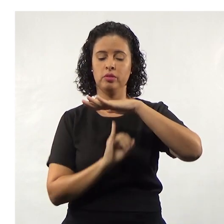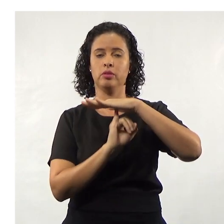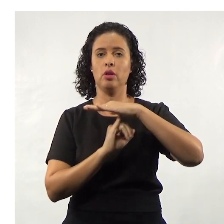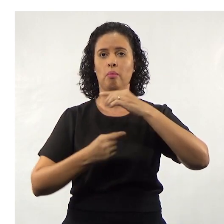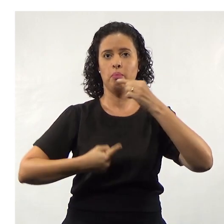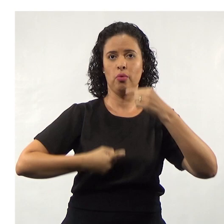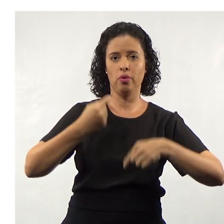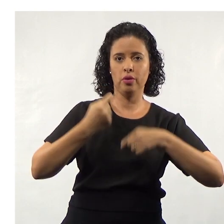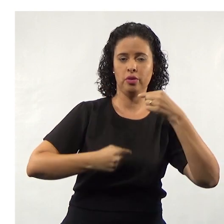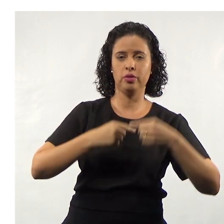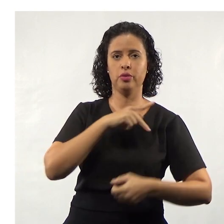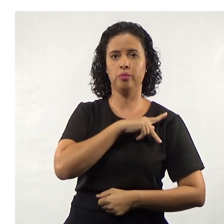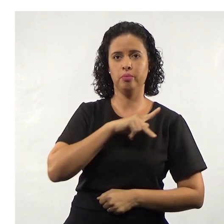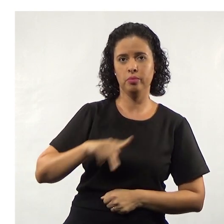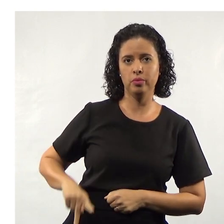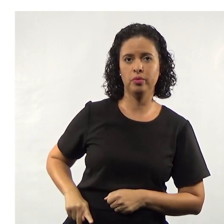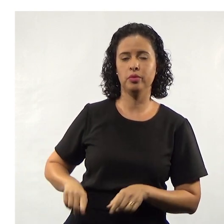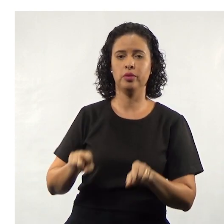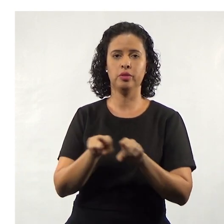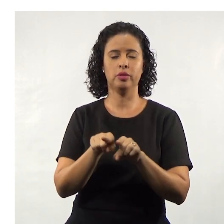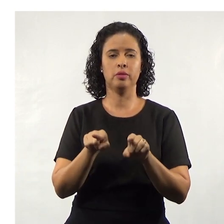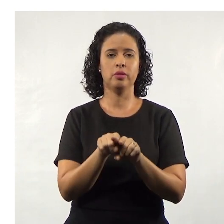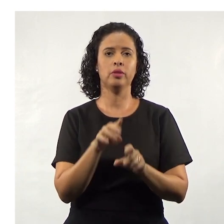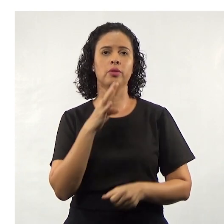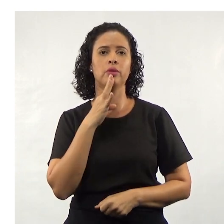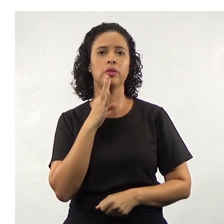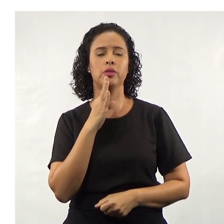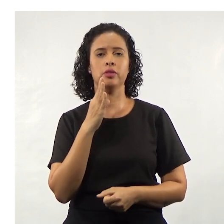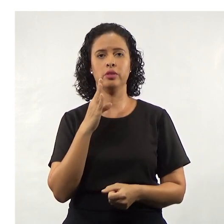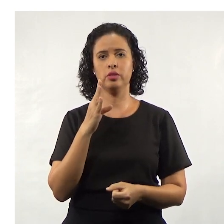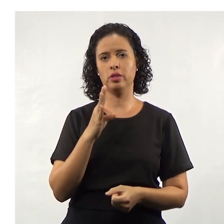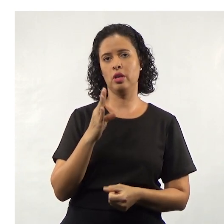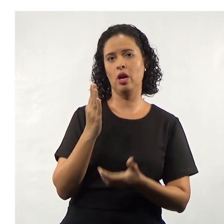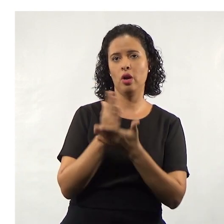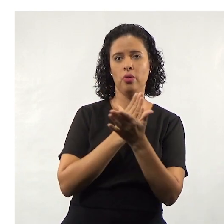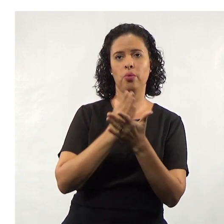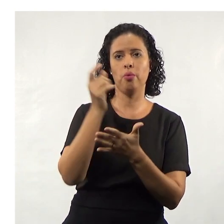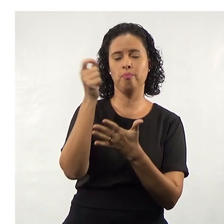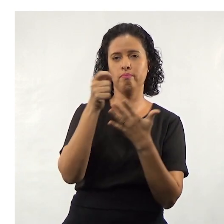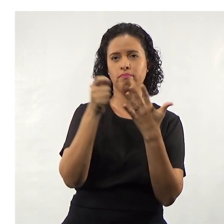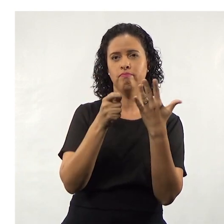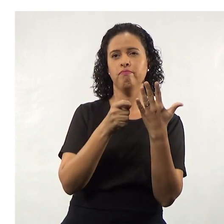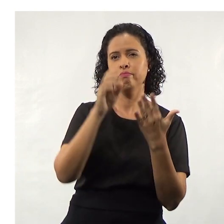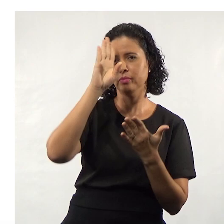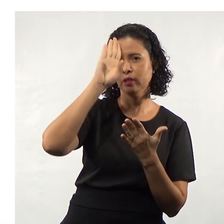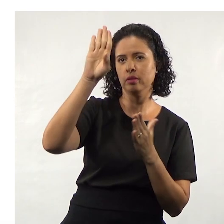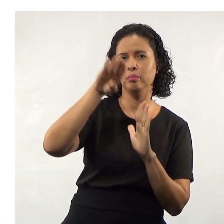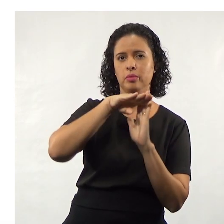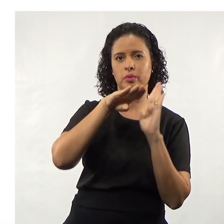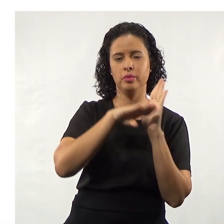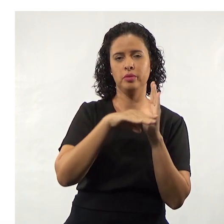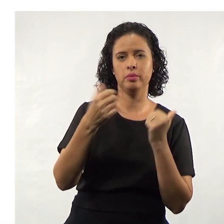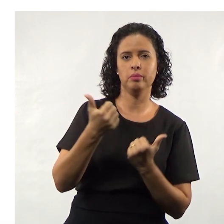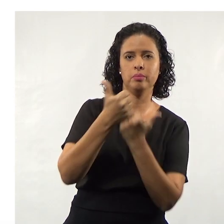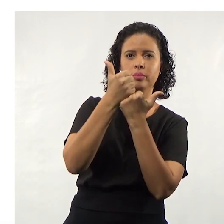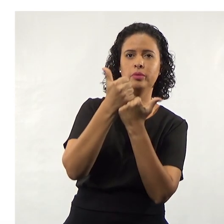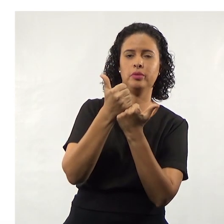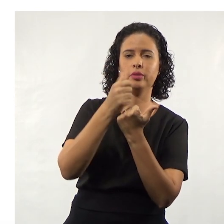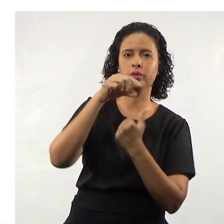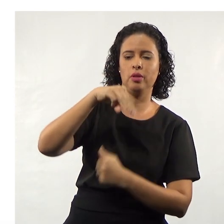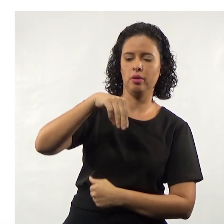instituições políticas públicas e também conhecer alguns dos principais programas de apoio